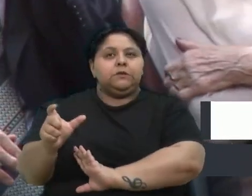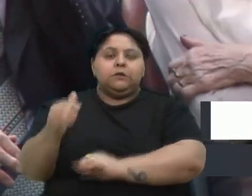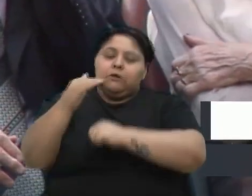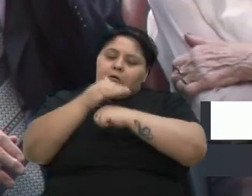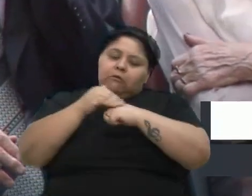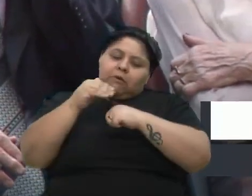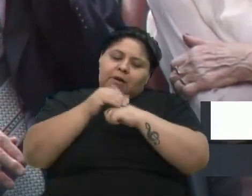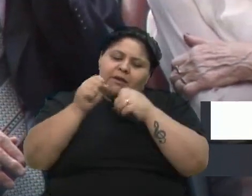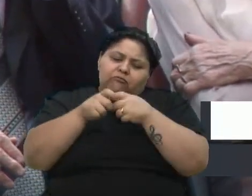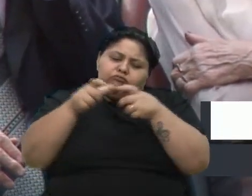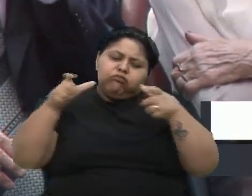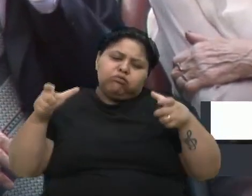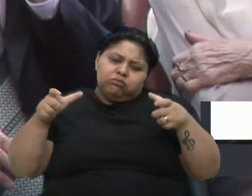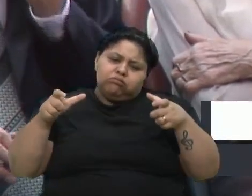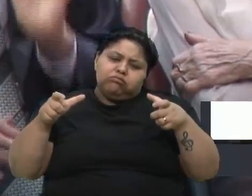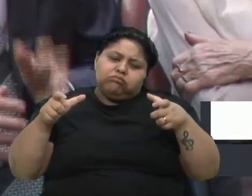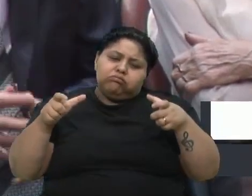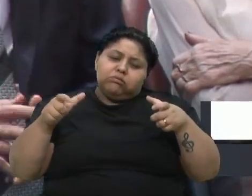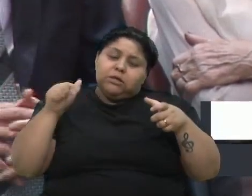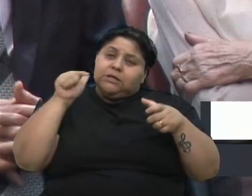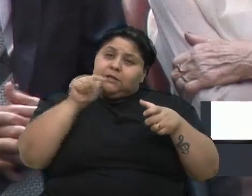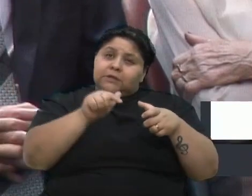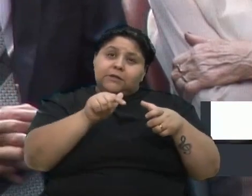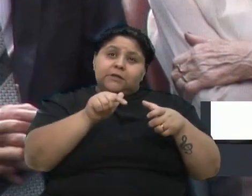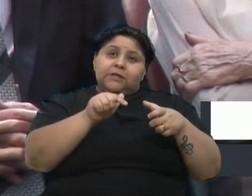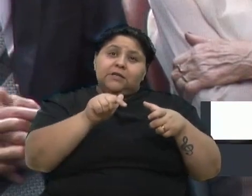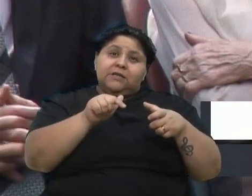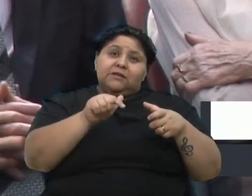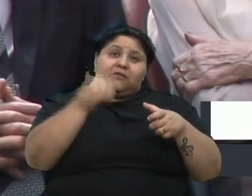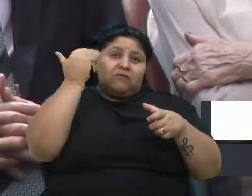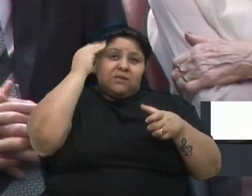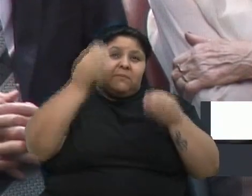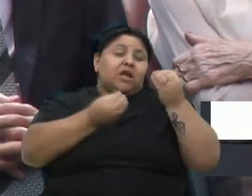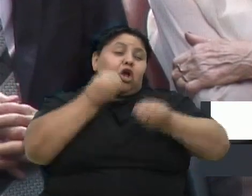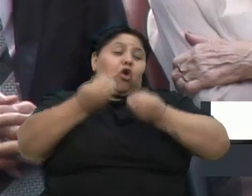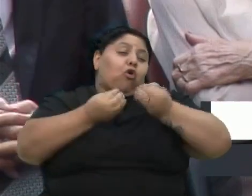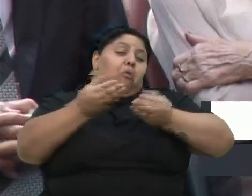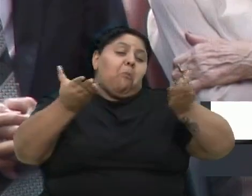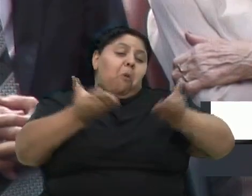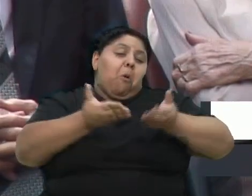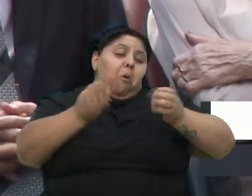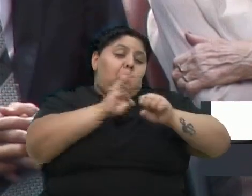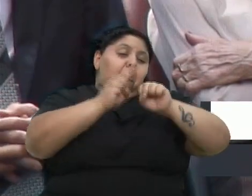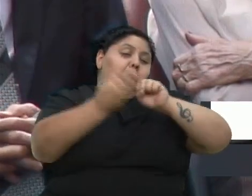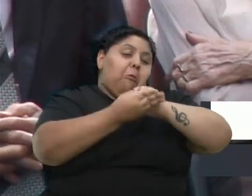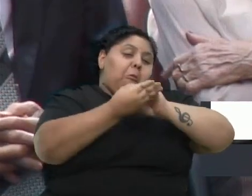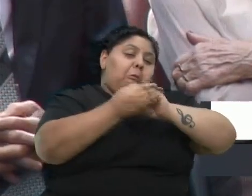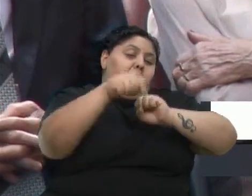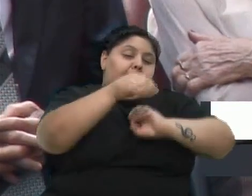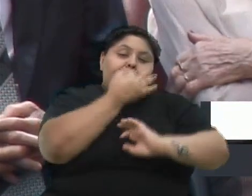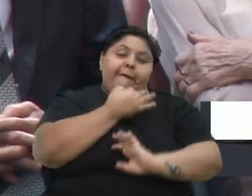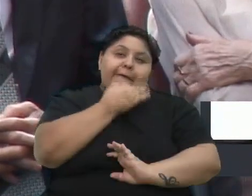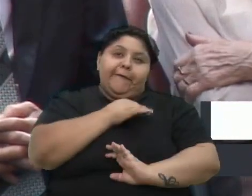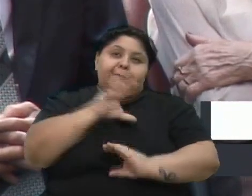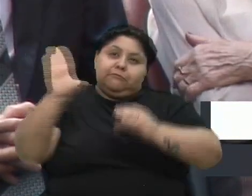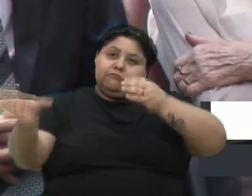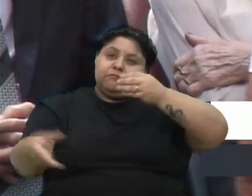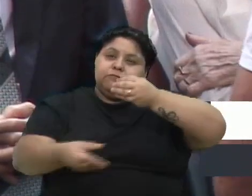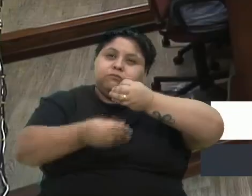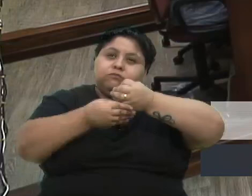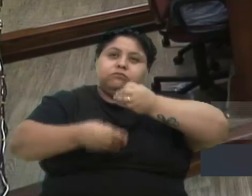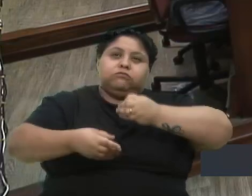enorme para eles. Se não fosse eles, eu não saberia dizer como é que estaria hoje o nosso bairro de Caxias do Sul. A sua parte, vereador